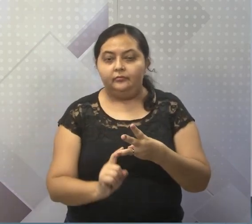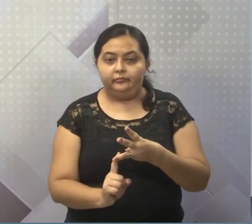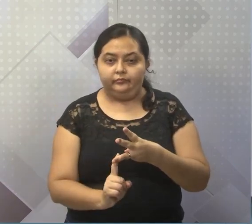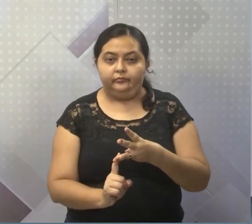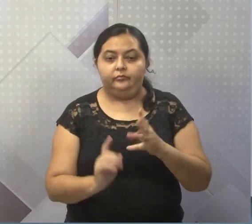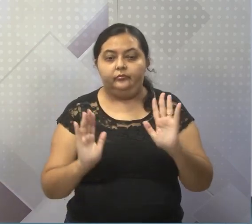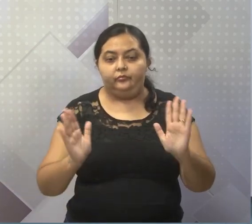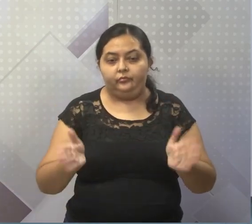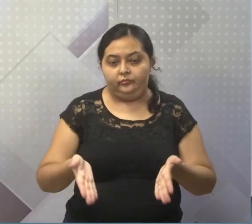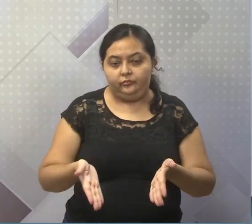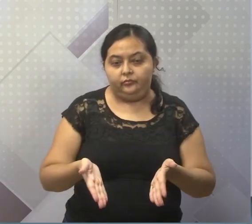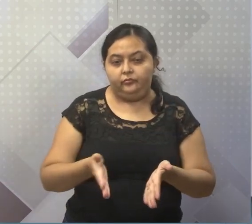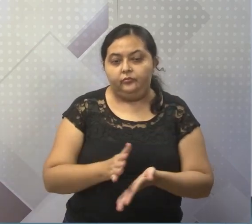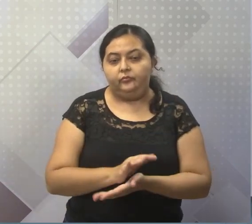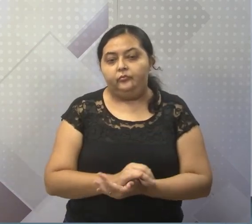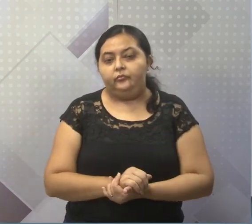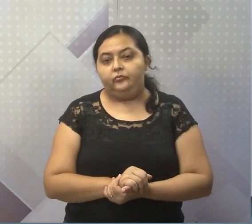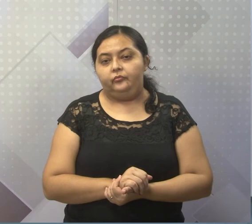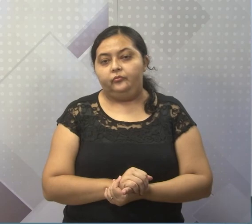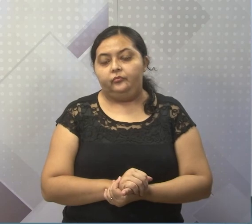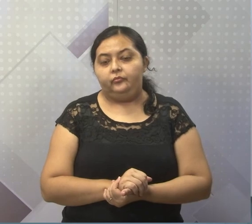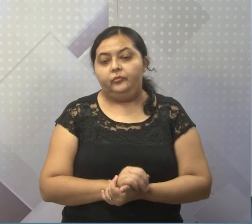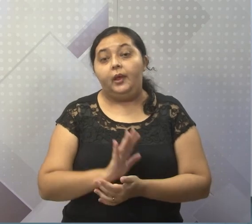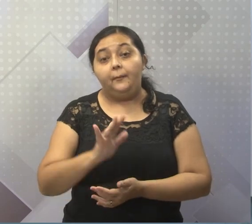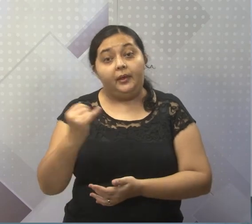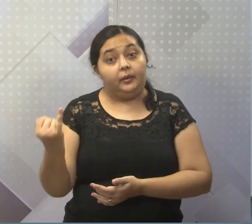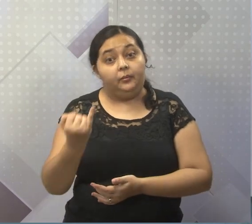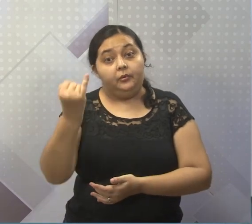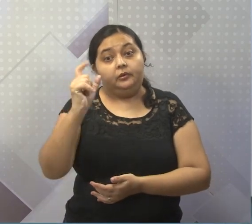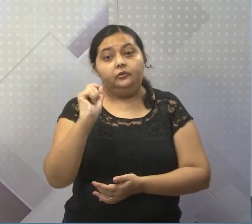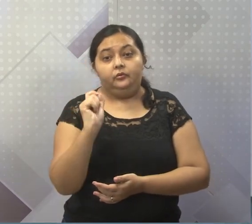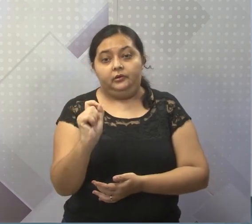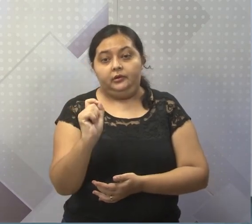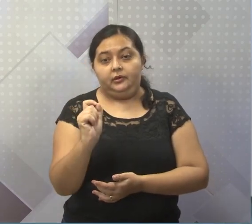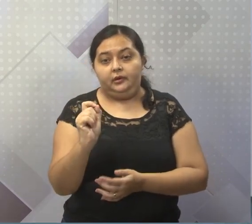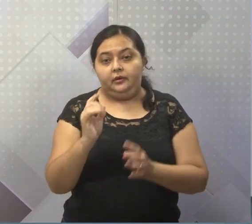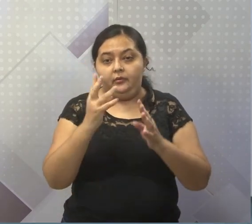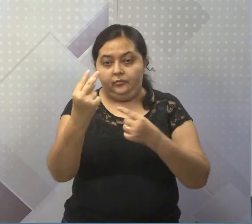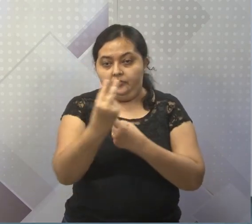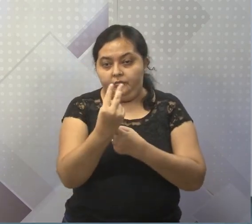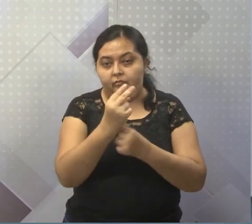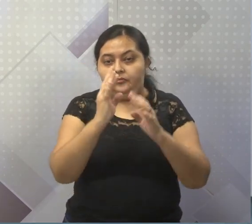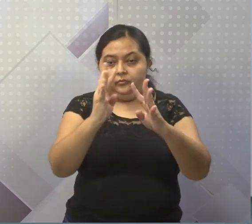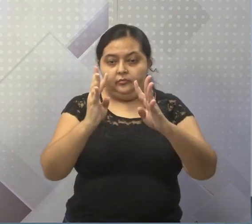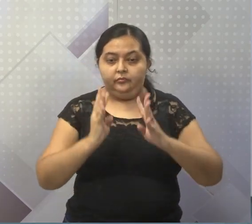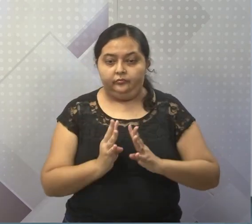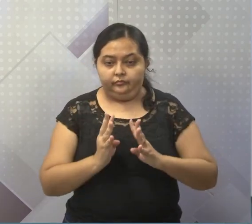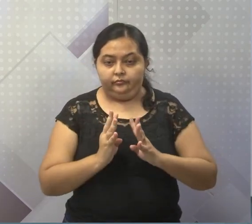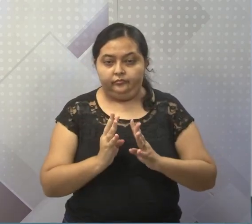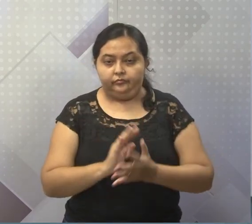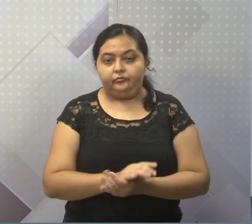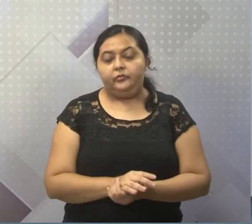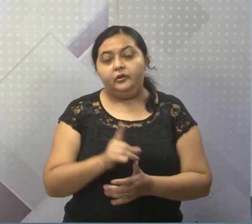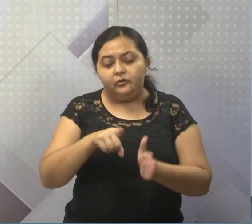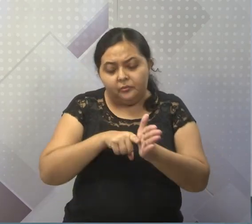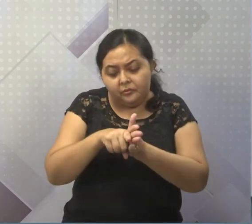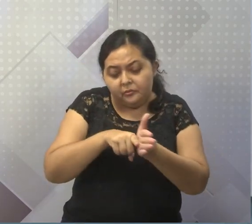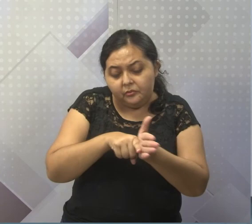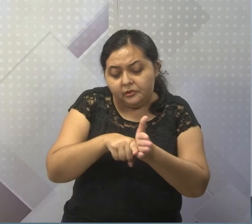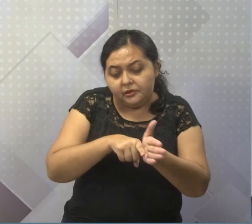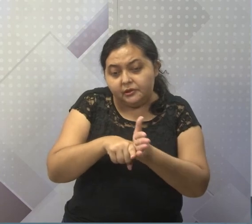como eu falei para vocês aqui essa divisão Mas o que importa é que vocês possam prestar atenção e que vocês possam